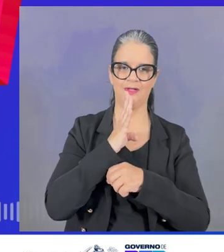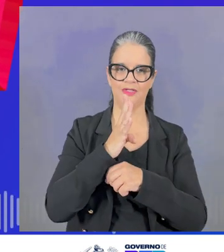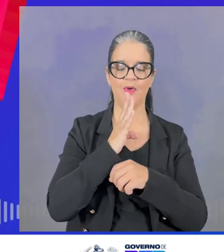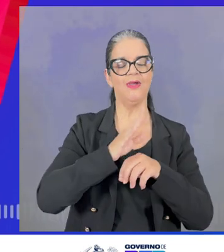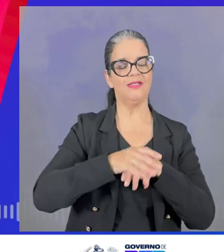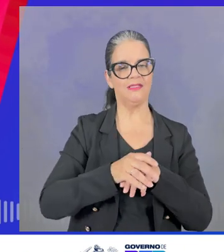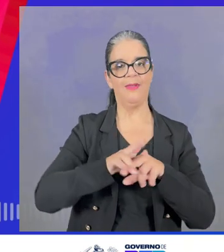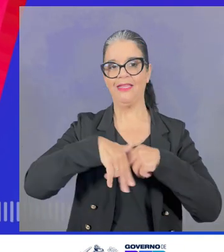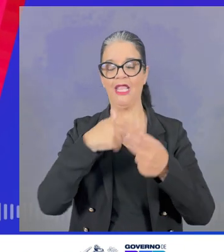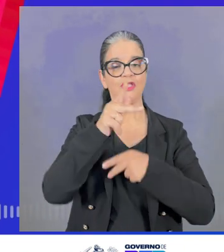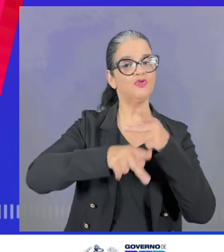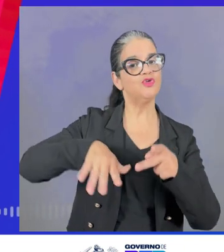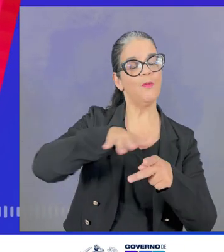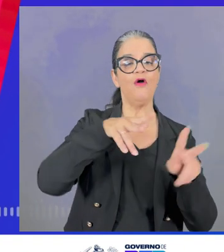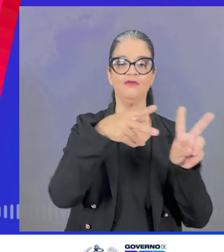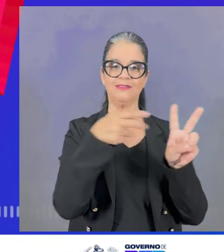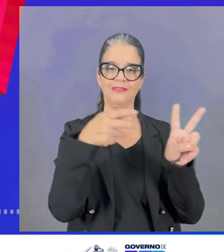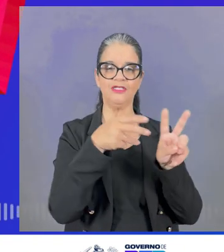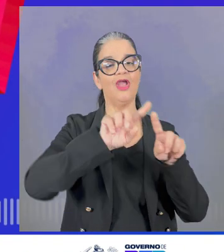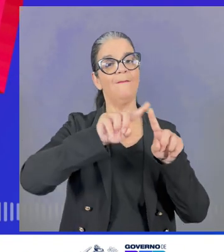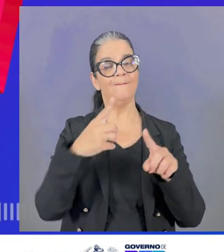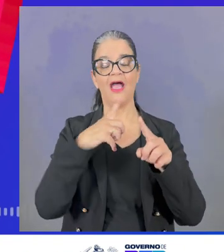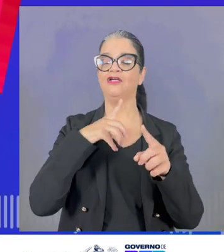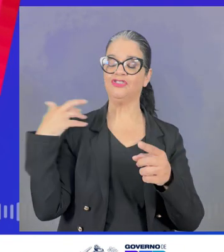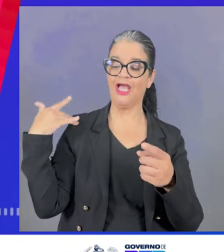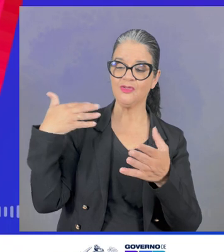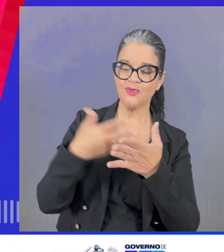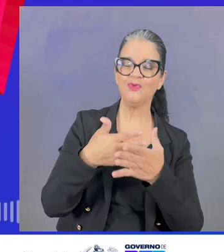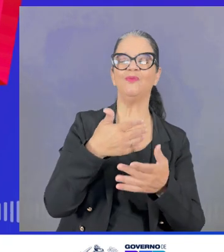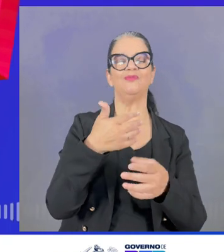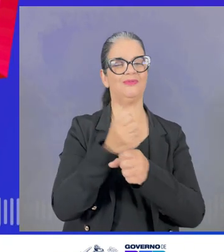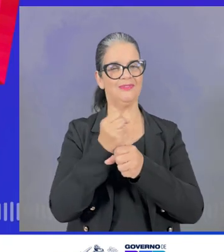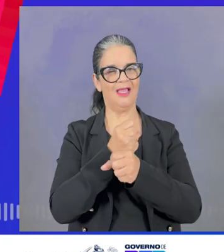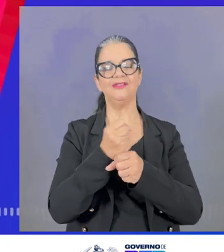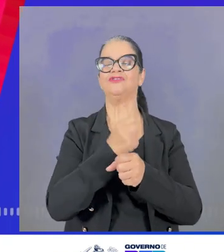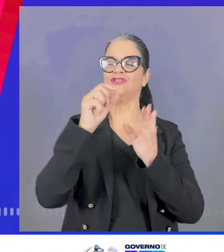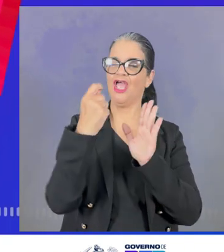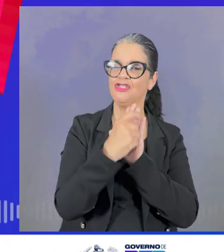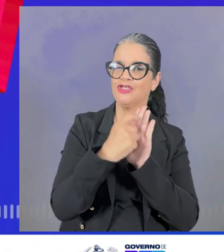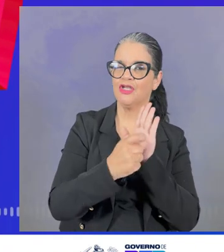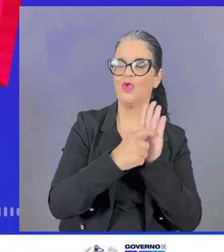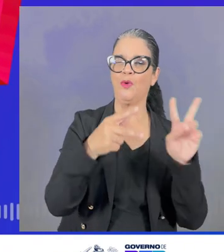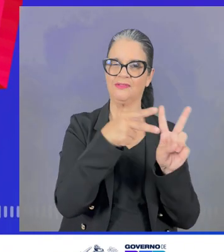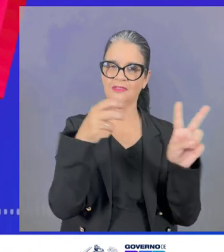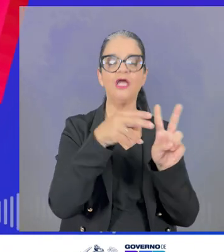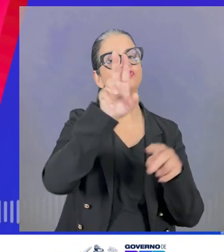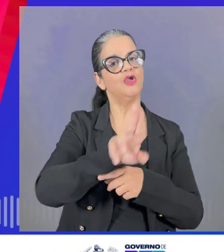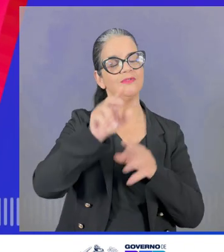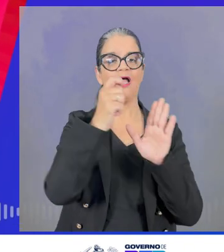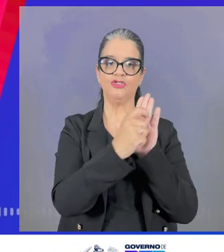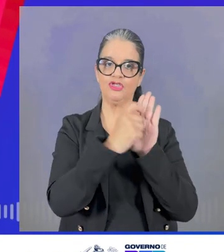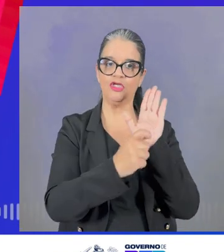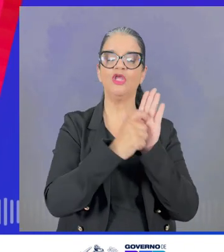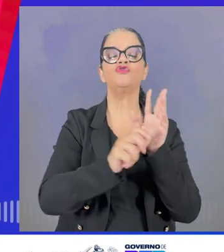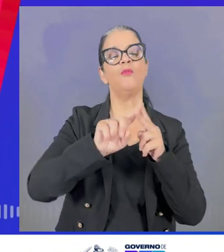entre os povos indígenas mas nas últimas décadas muitos escritores indígenas T usado a escrita como ferramenta